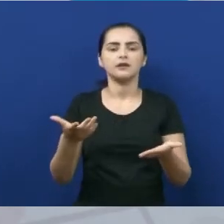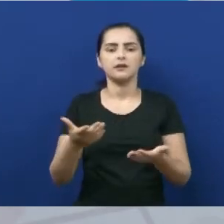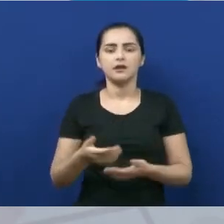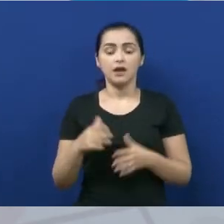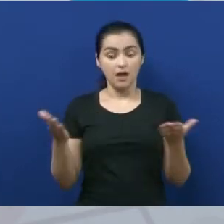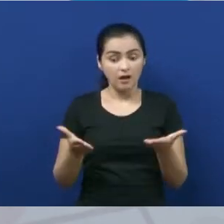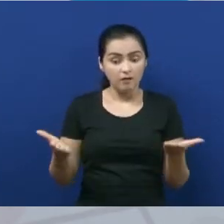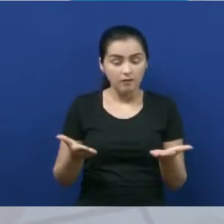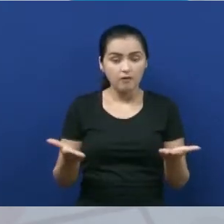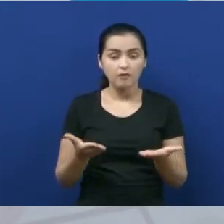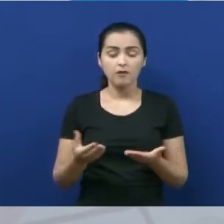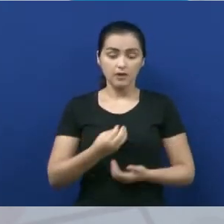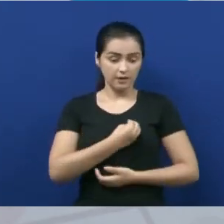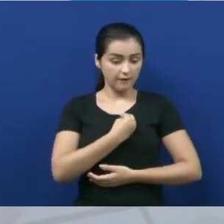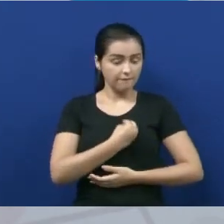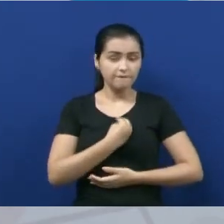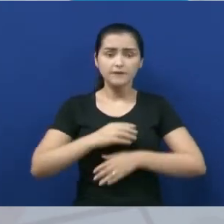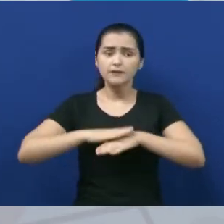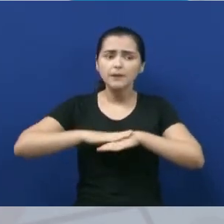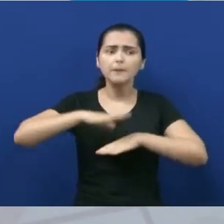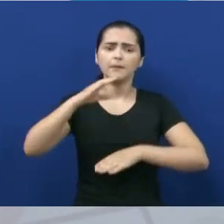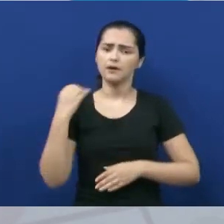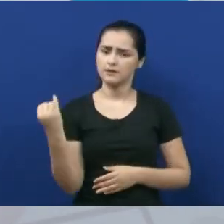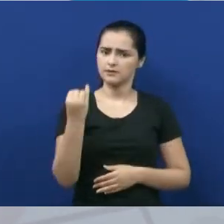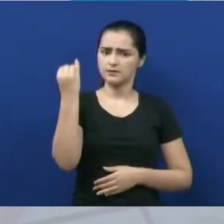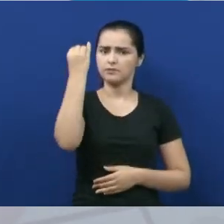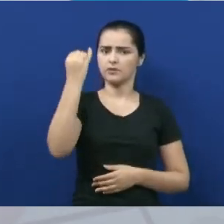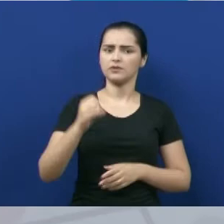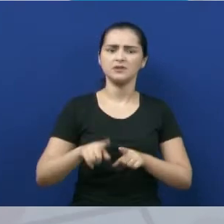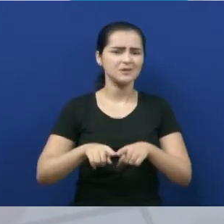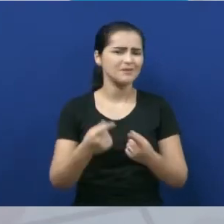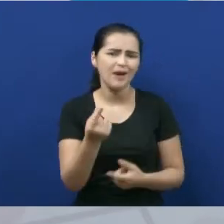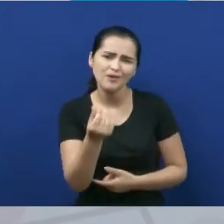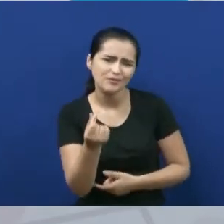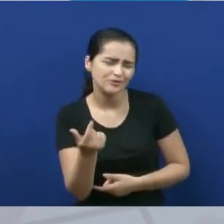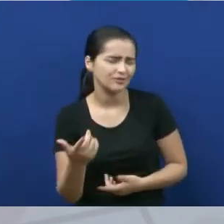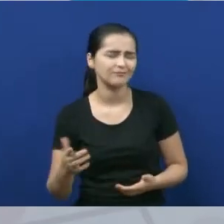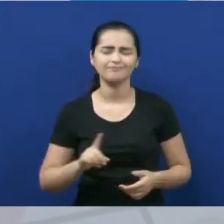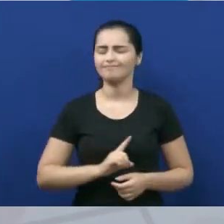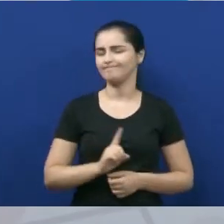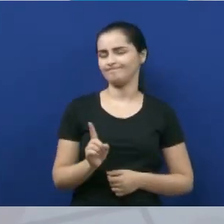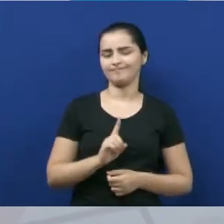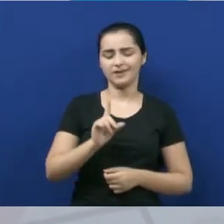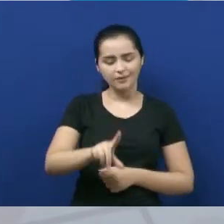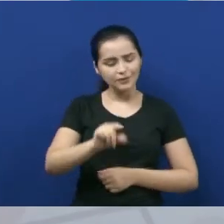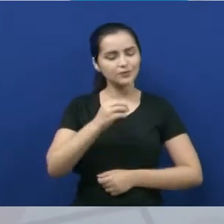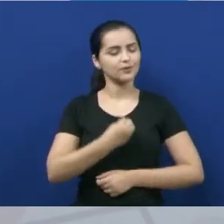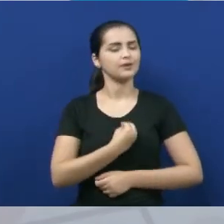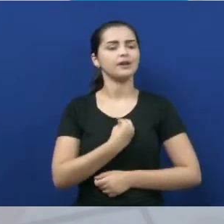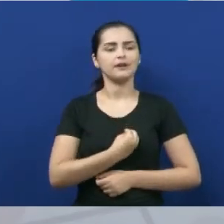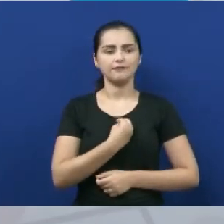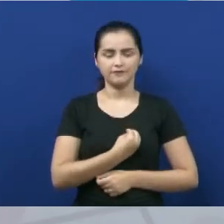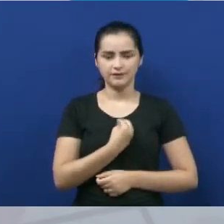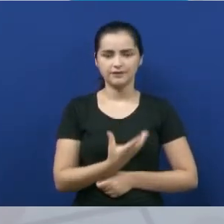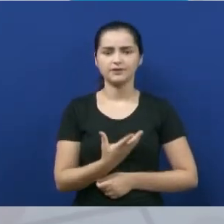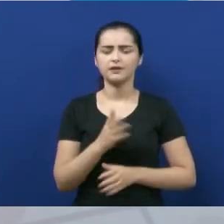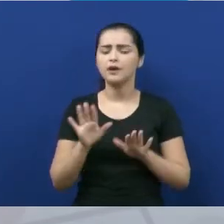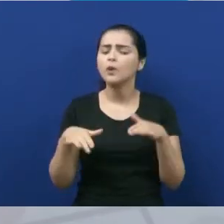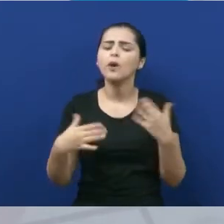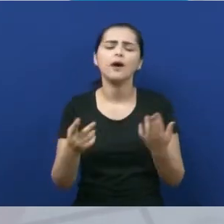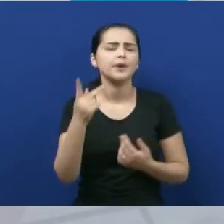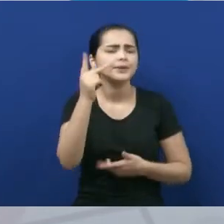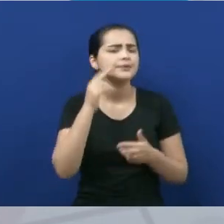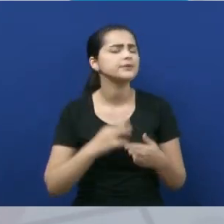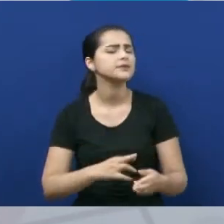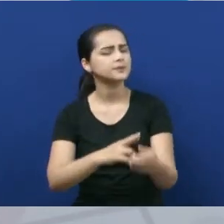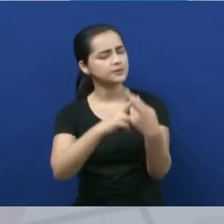conta é a vida e não a questão do dinheiro nós temos que fazer escolha pela vida então qual é a sua